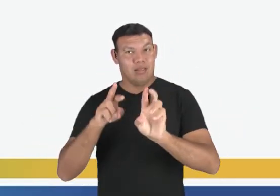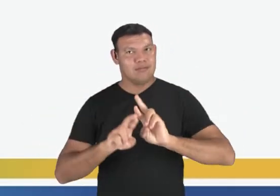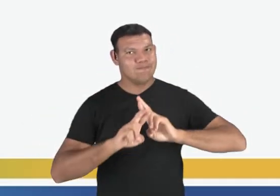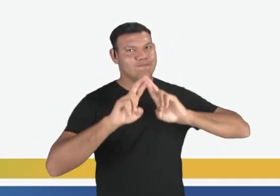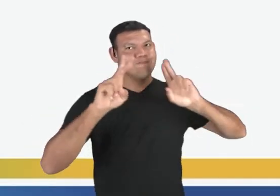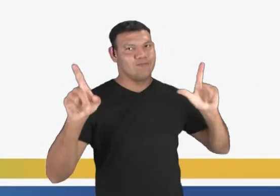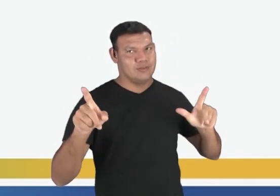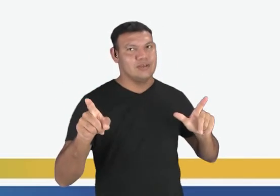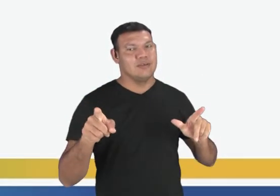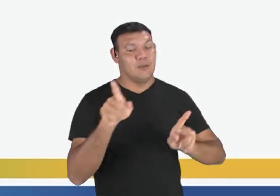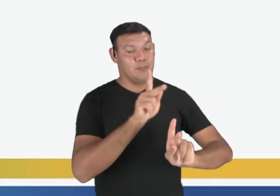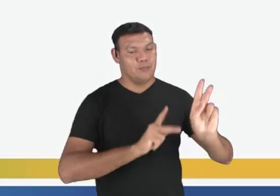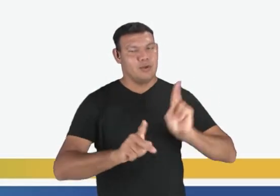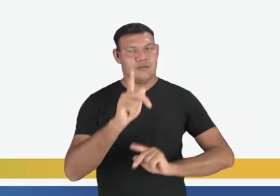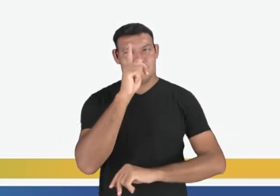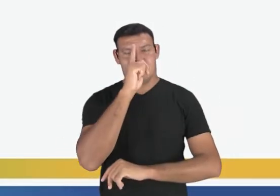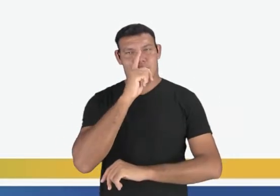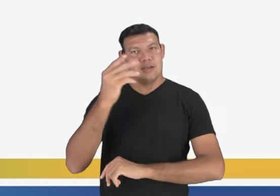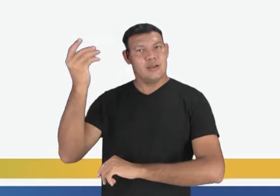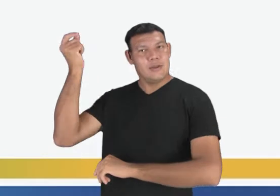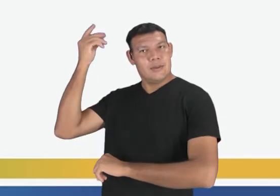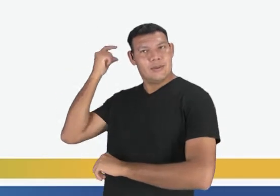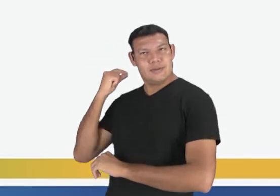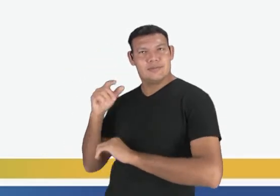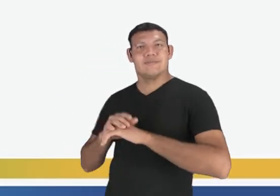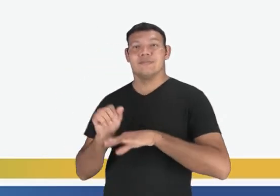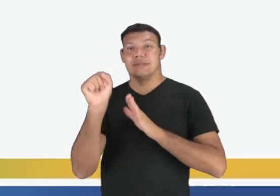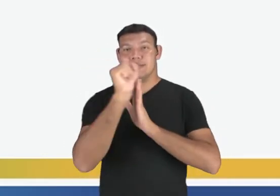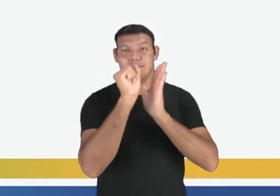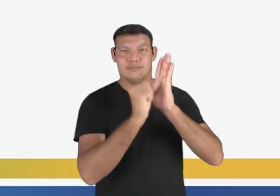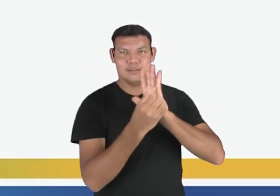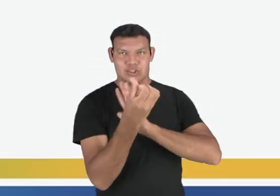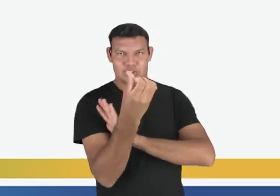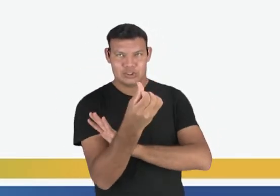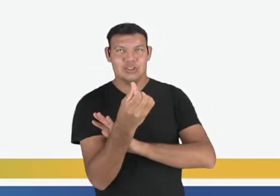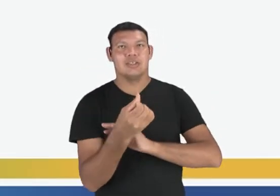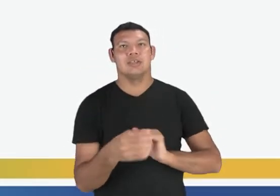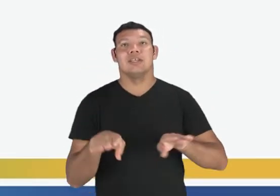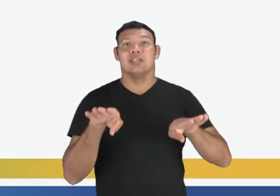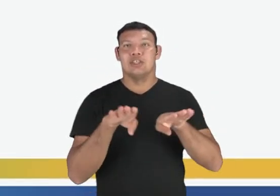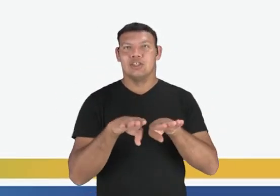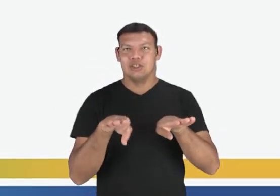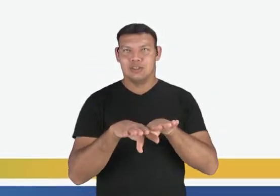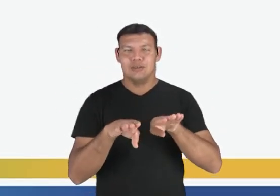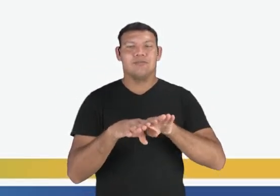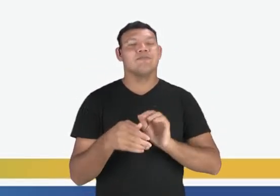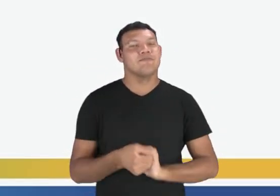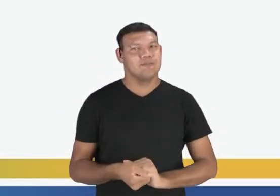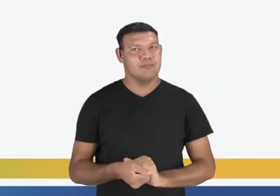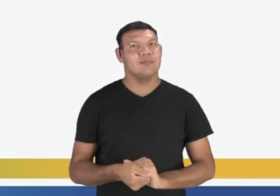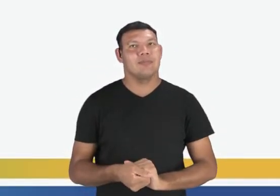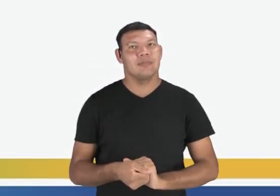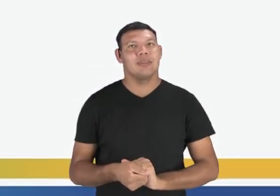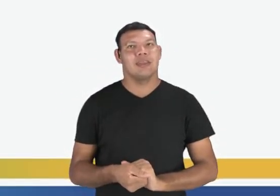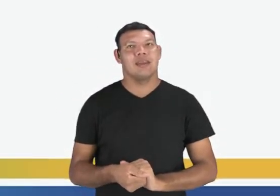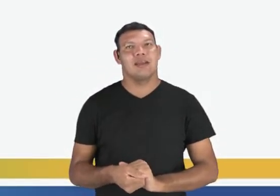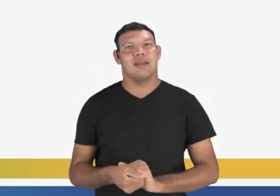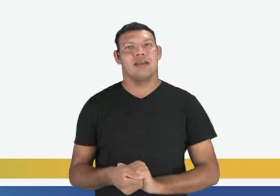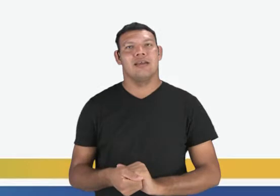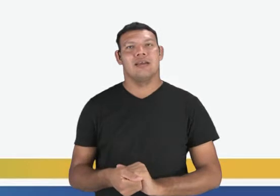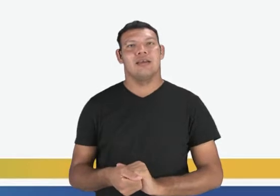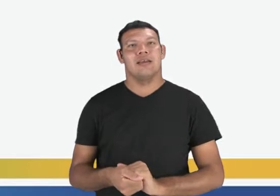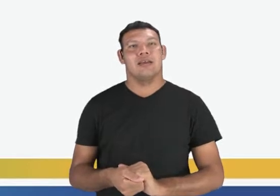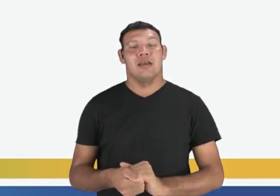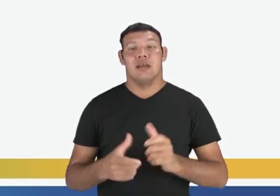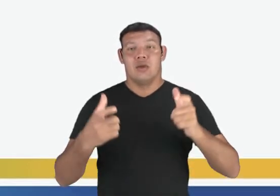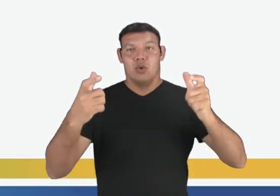dos povos antigos gregos. No mesmo século, Anaximandro ousou dizer, diferenciando do anterior que a